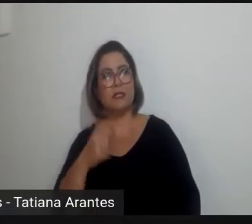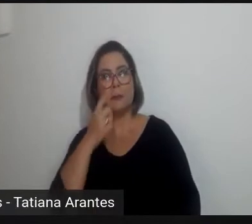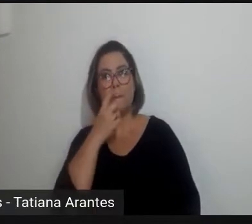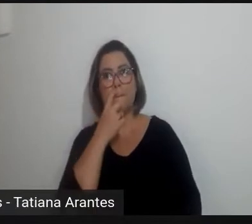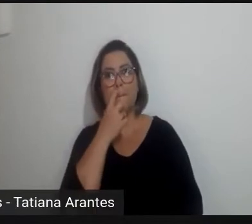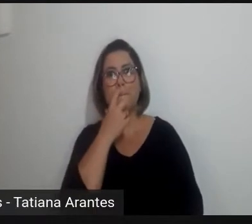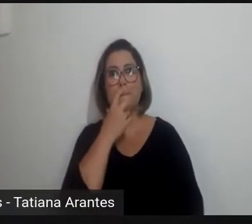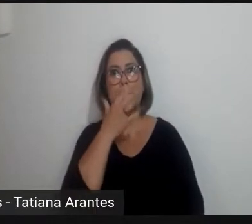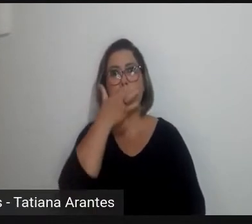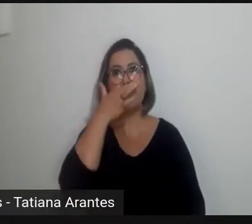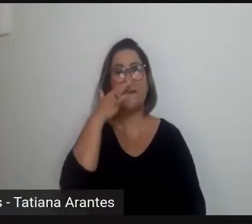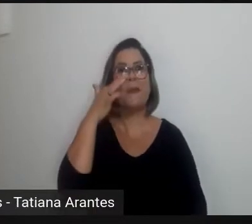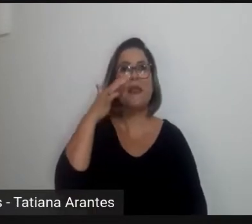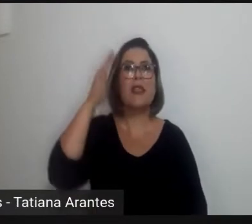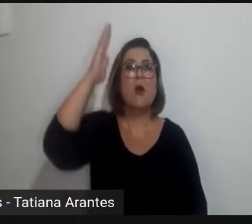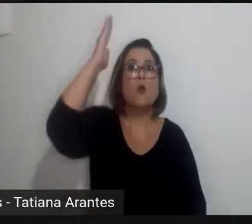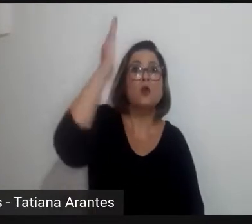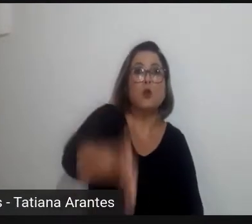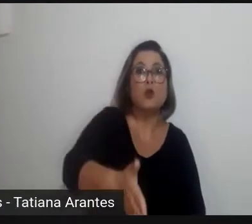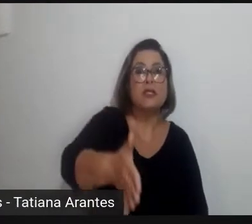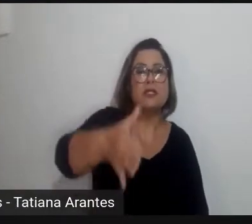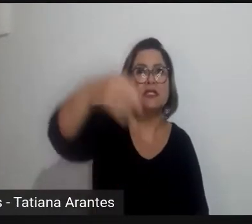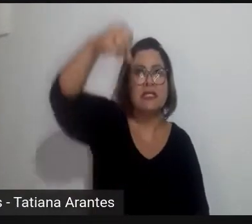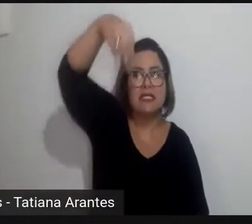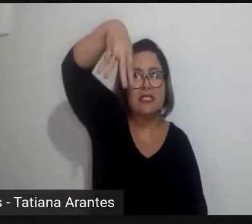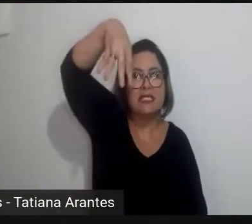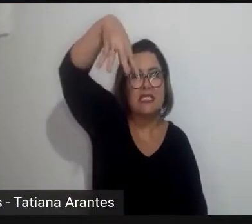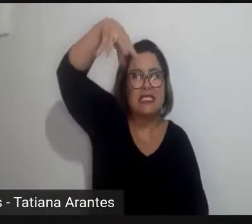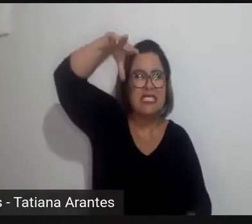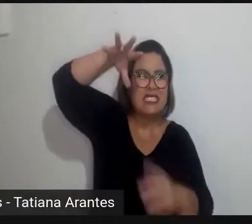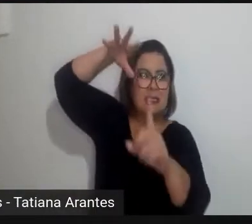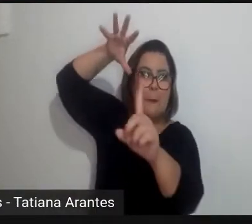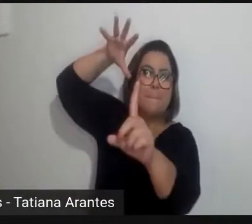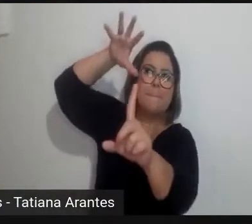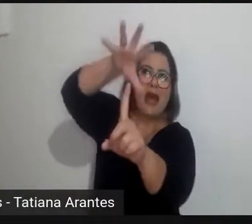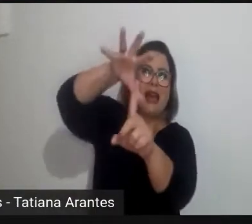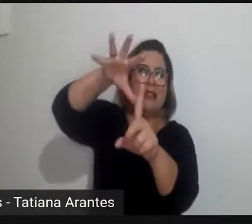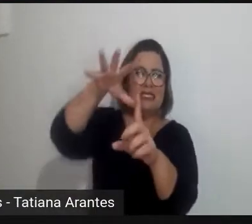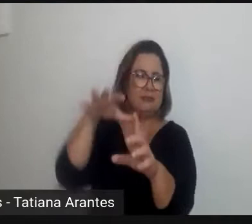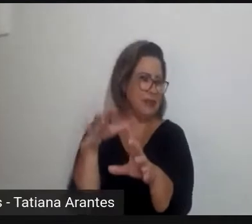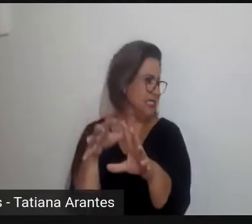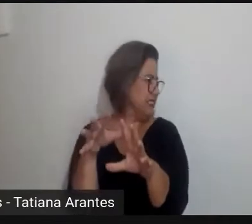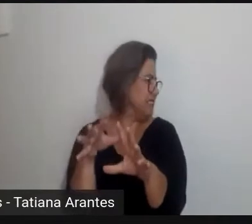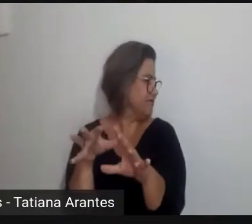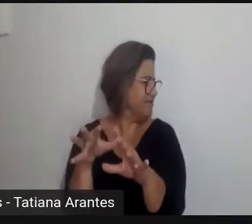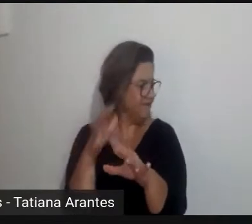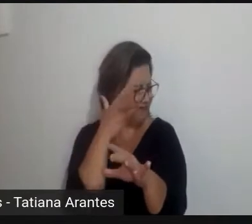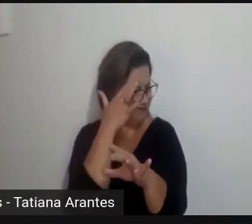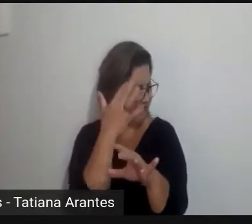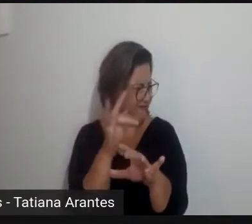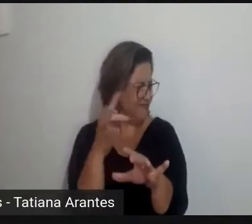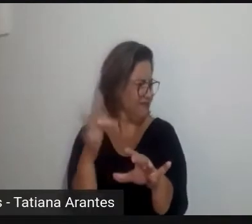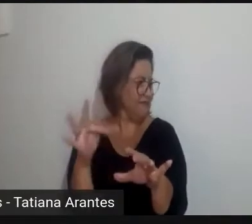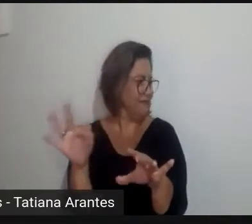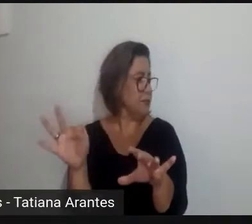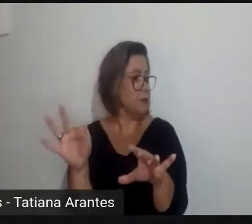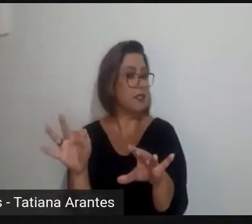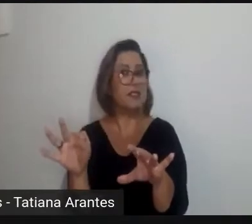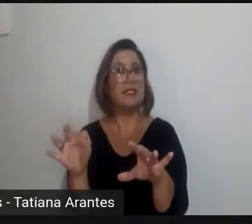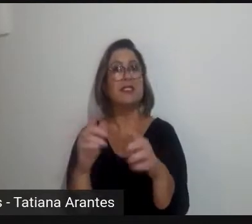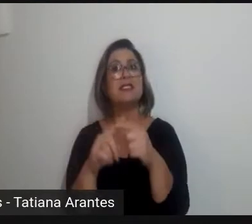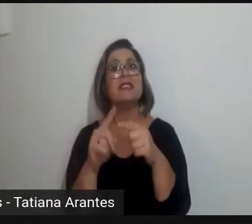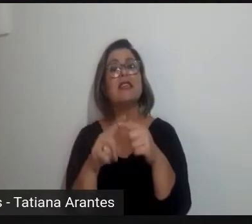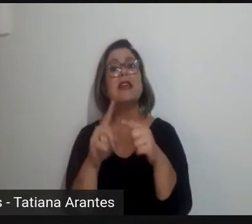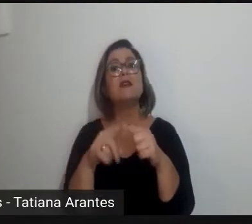aqui na minha frente, né, isso causa ofuscamento. Né? Se ela está atrás, eu vou